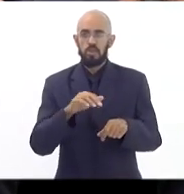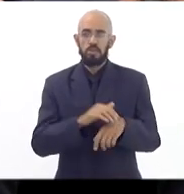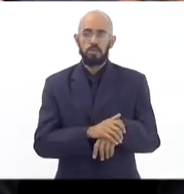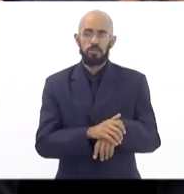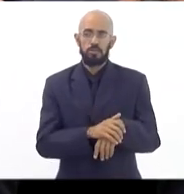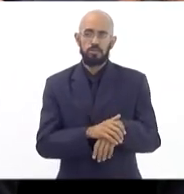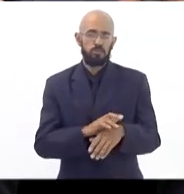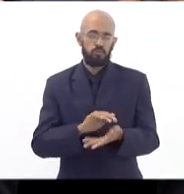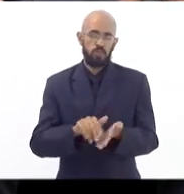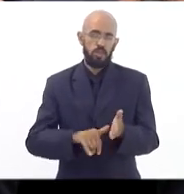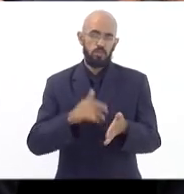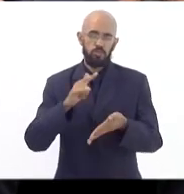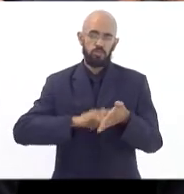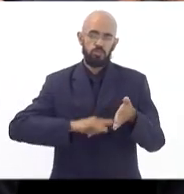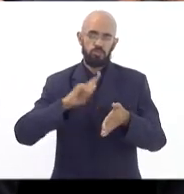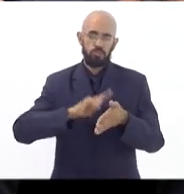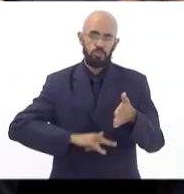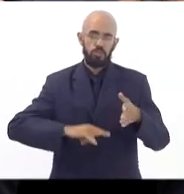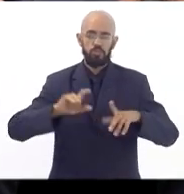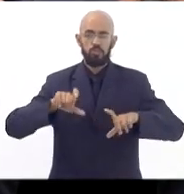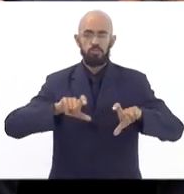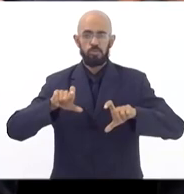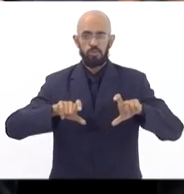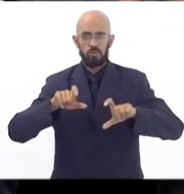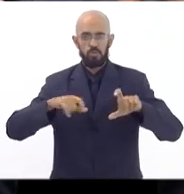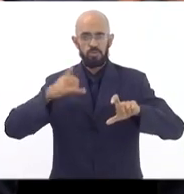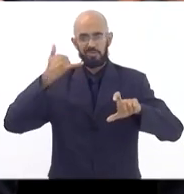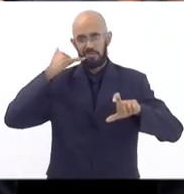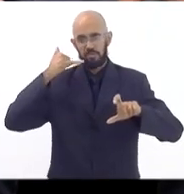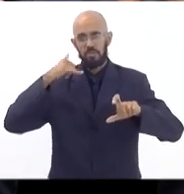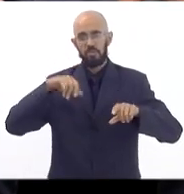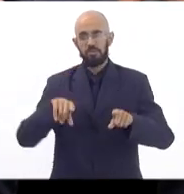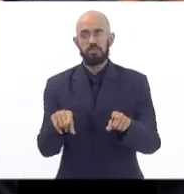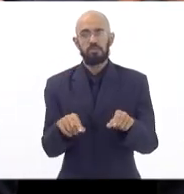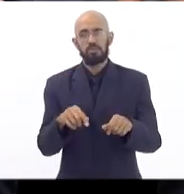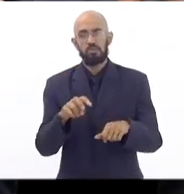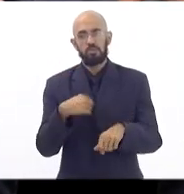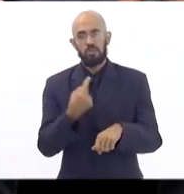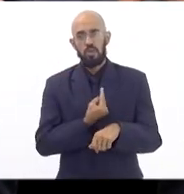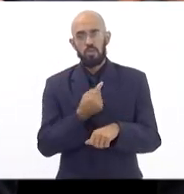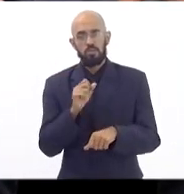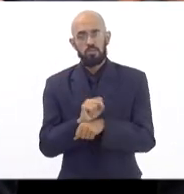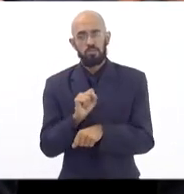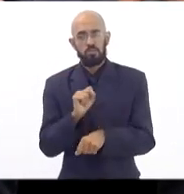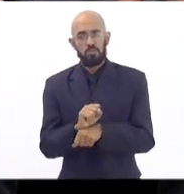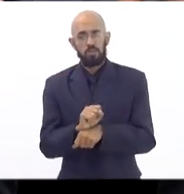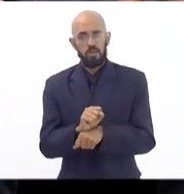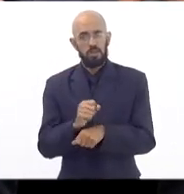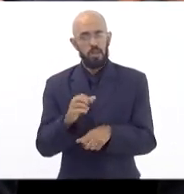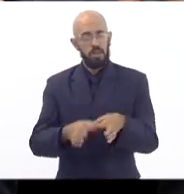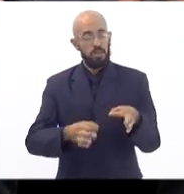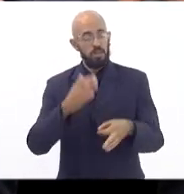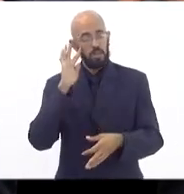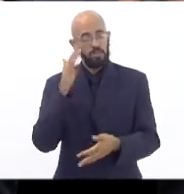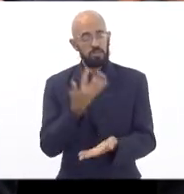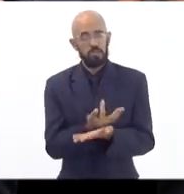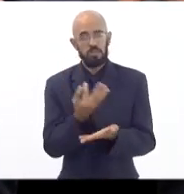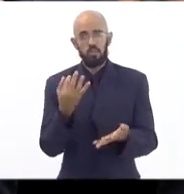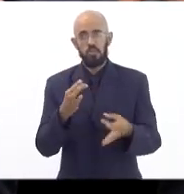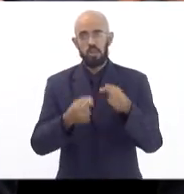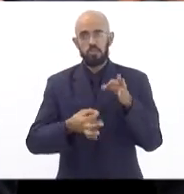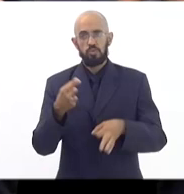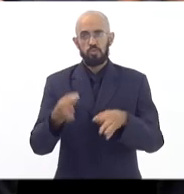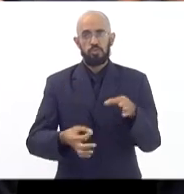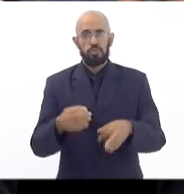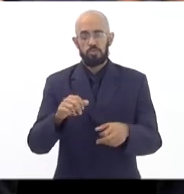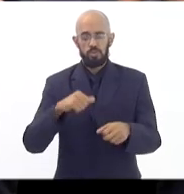uma série de documentos computadores telefones celulares e a gente Aguarda a decisão da justiça para que a gente possa fazer